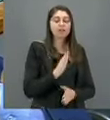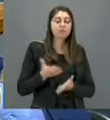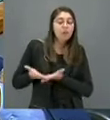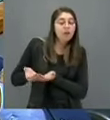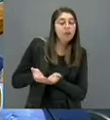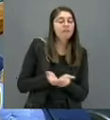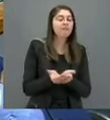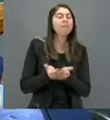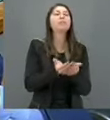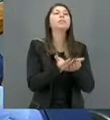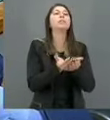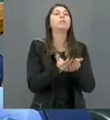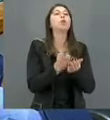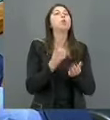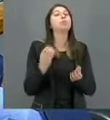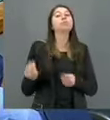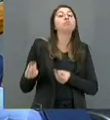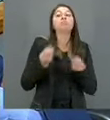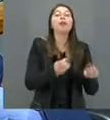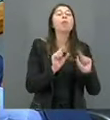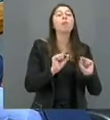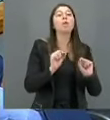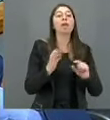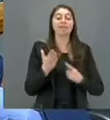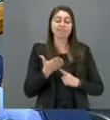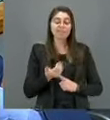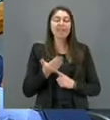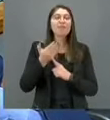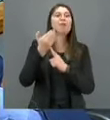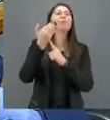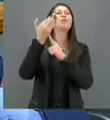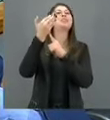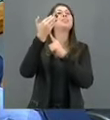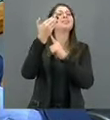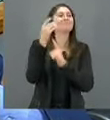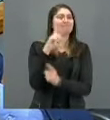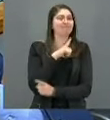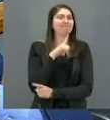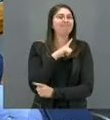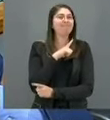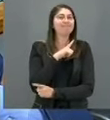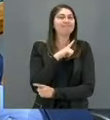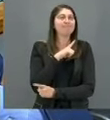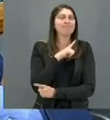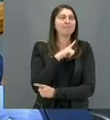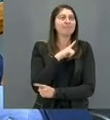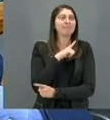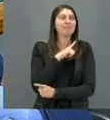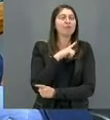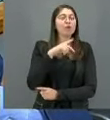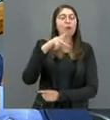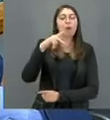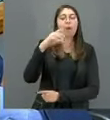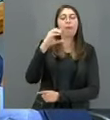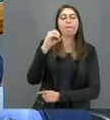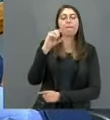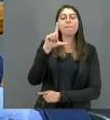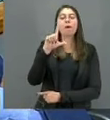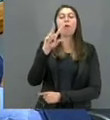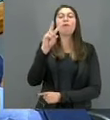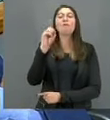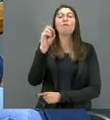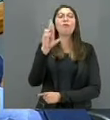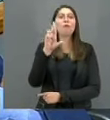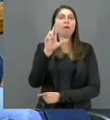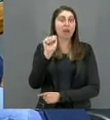uma bússola. E eles traziam consigo uma tecnologia chamada pólvora, arma de